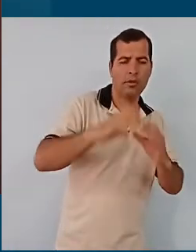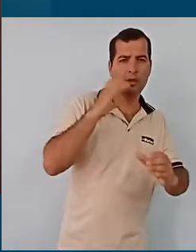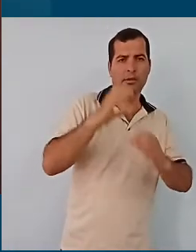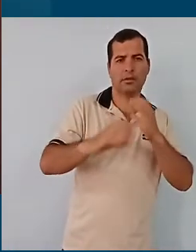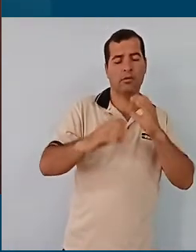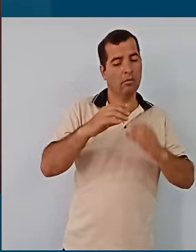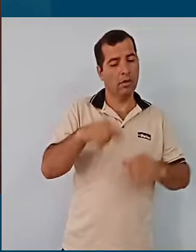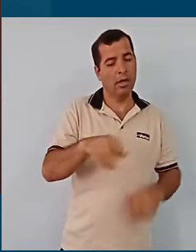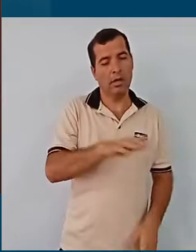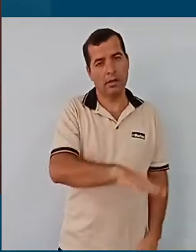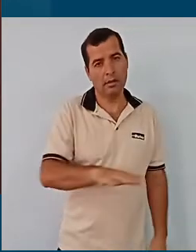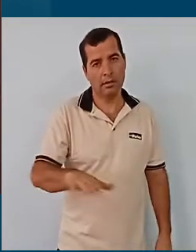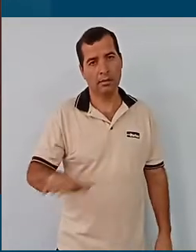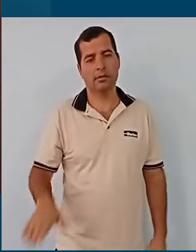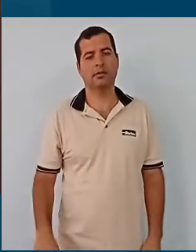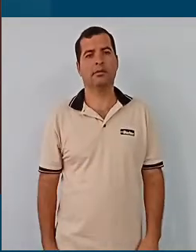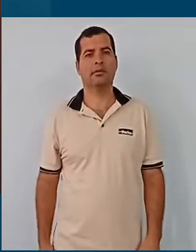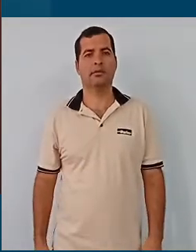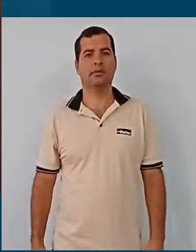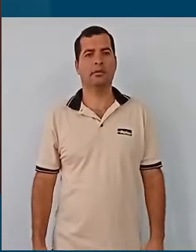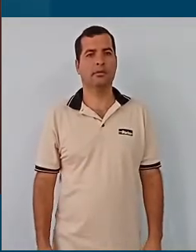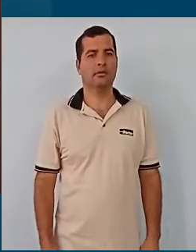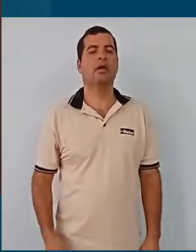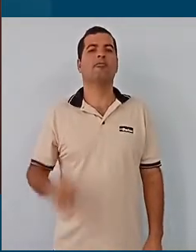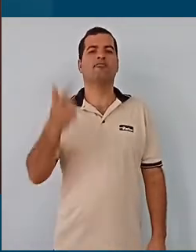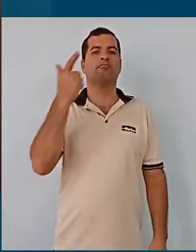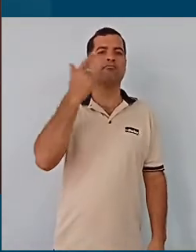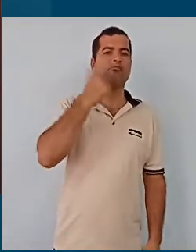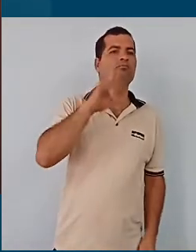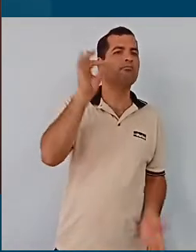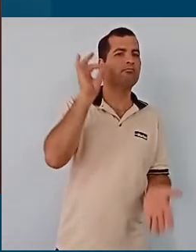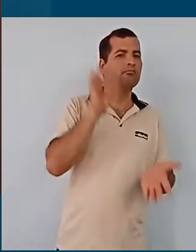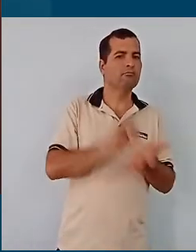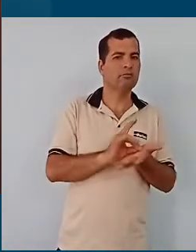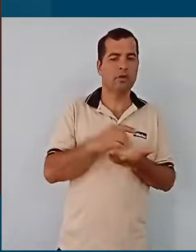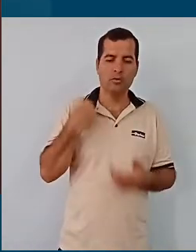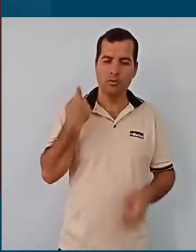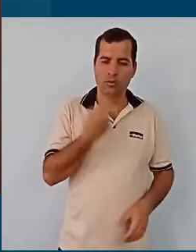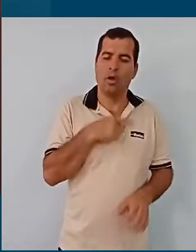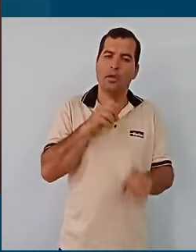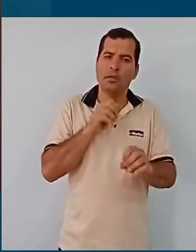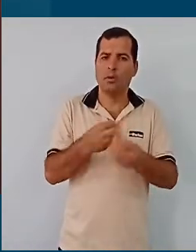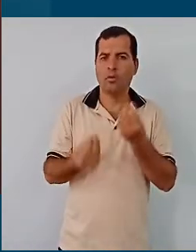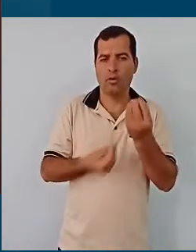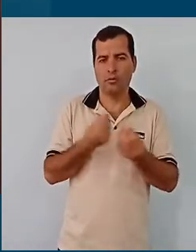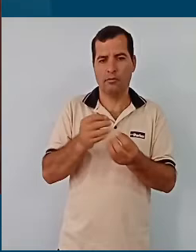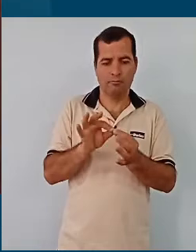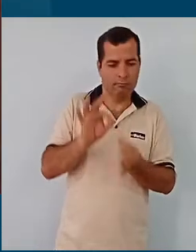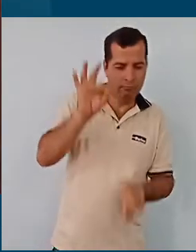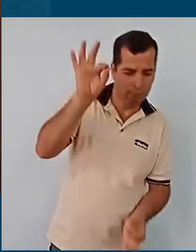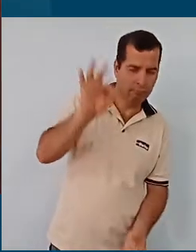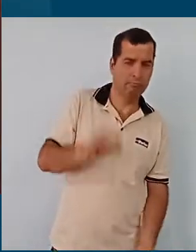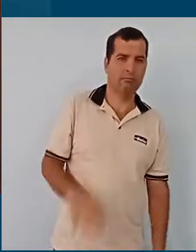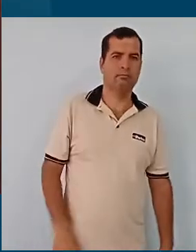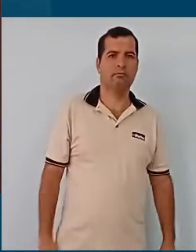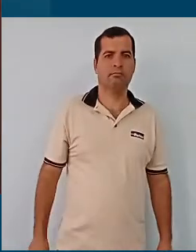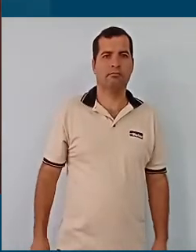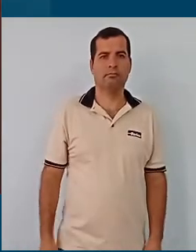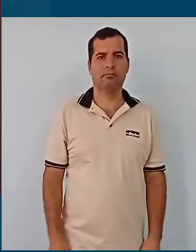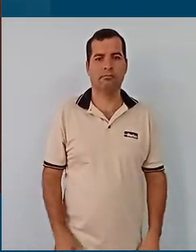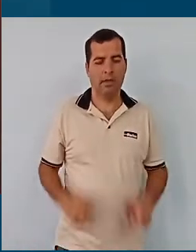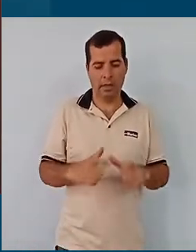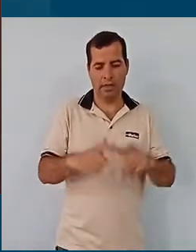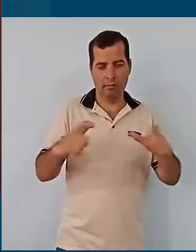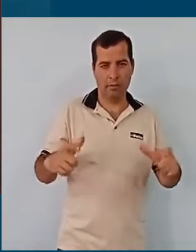criança, porque daí nós vamos ter a medida do que a gente ensina, E como a gente vai